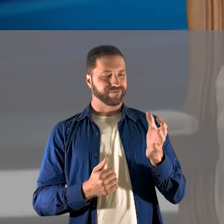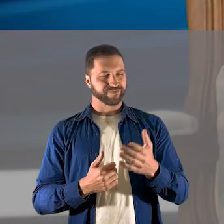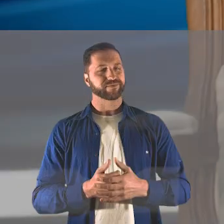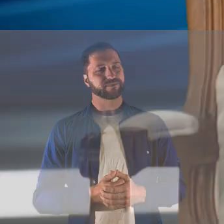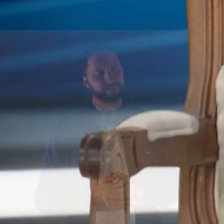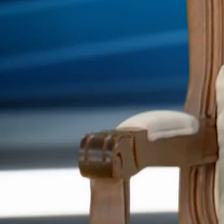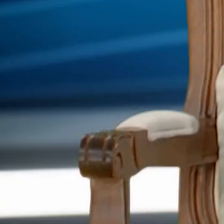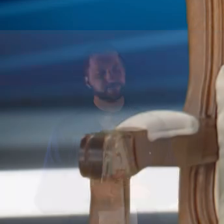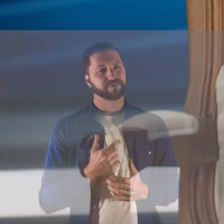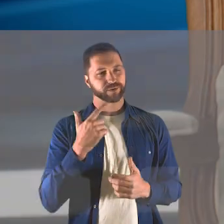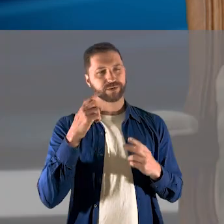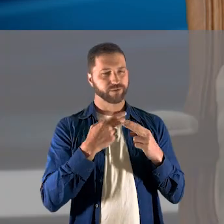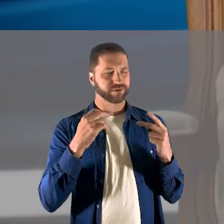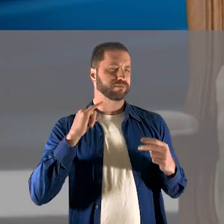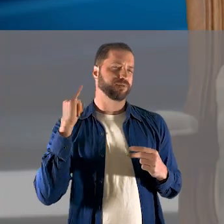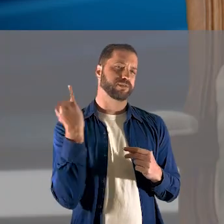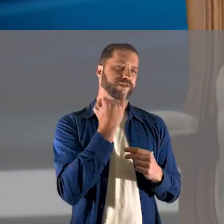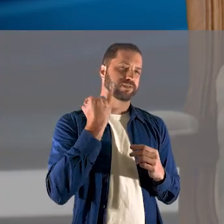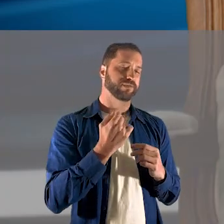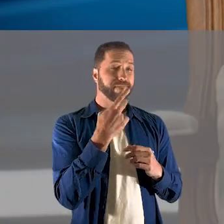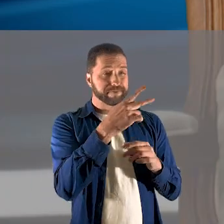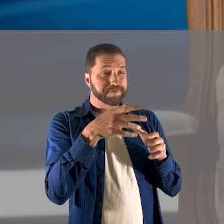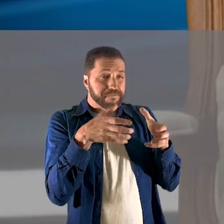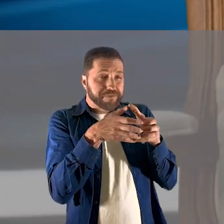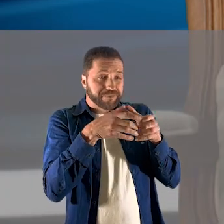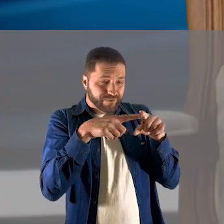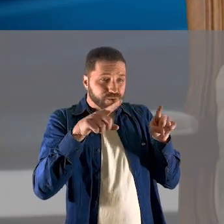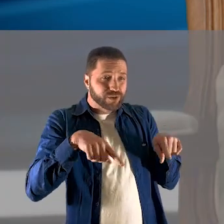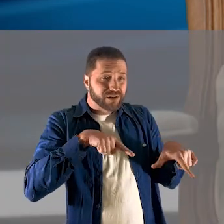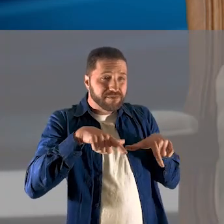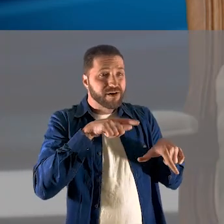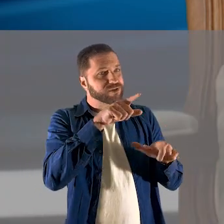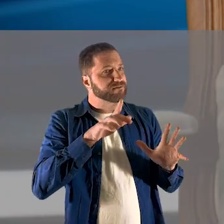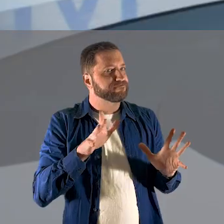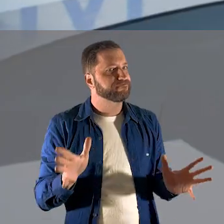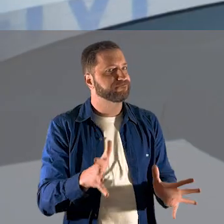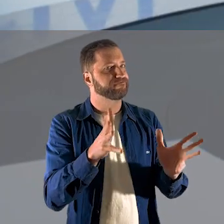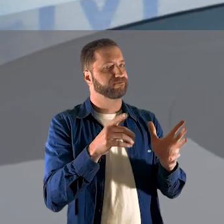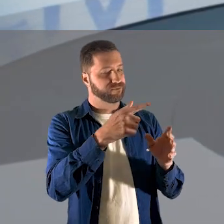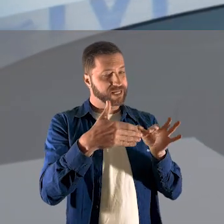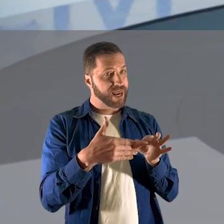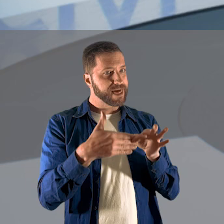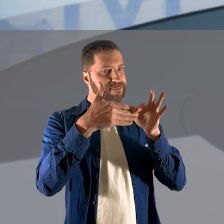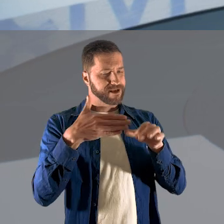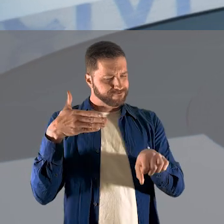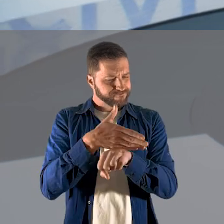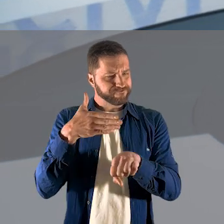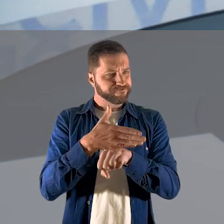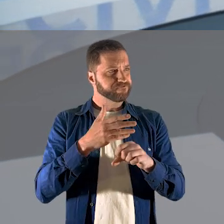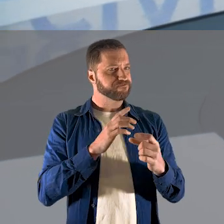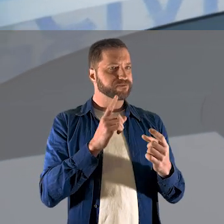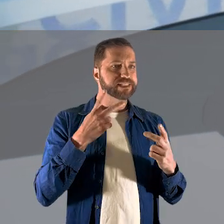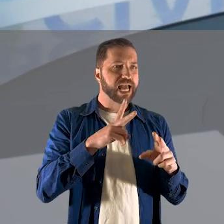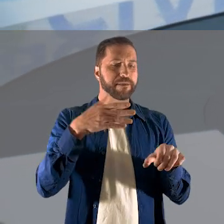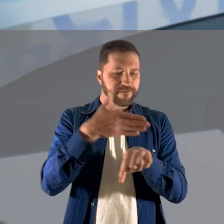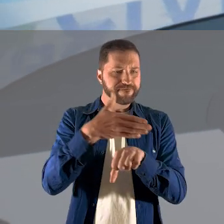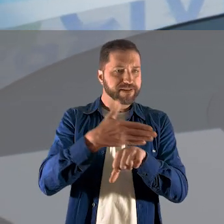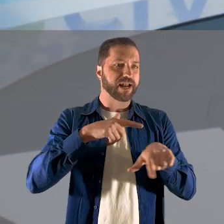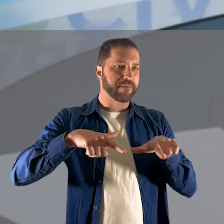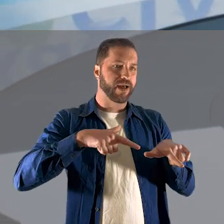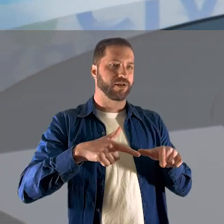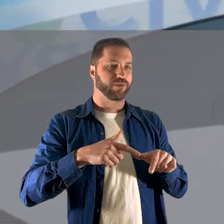exato uma outra coisa que eu acho muito importante Engage o seu time seja um líder muito presente